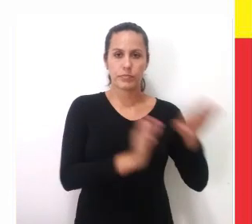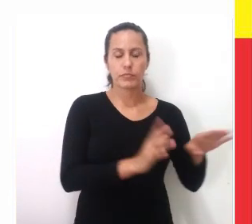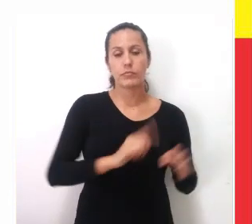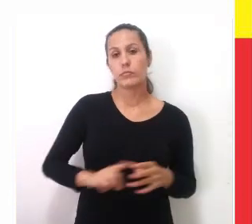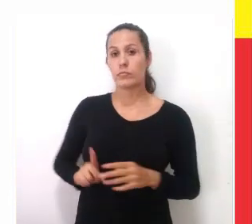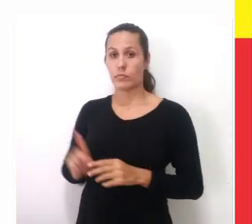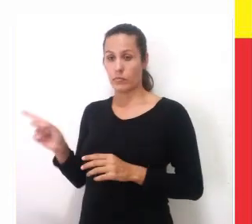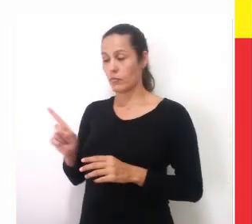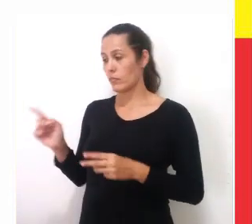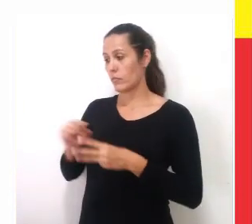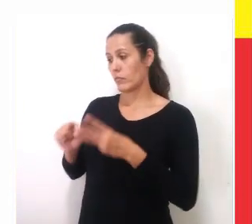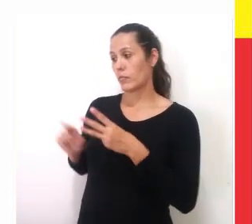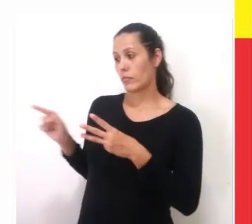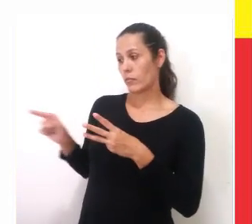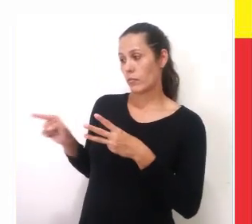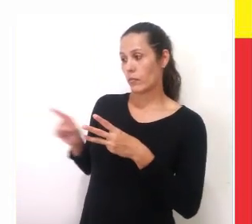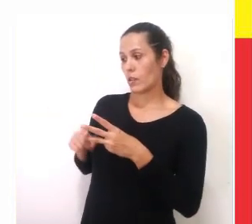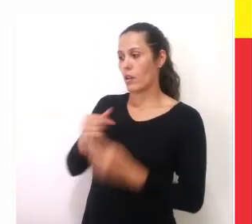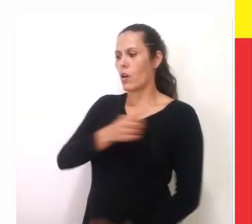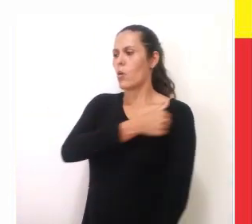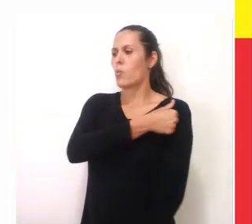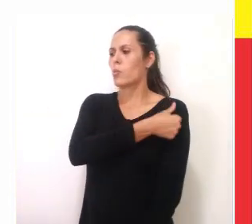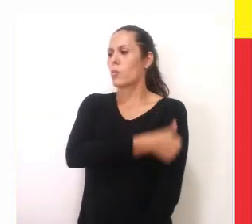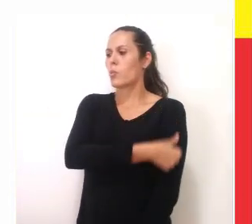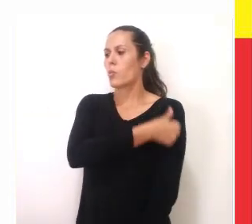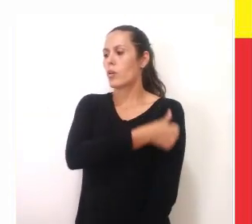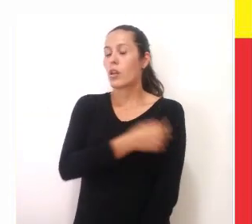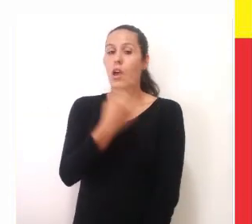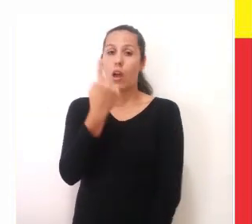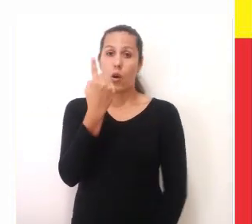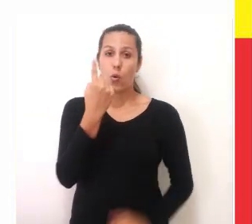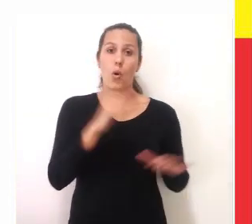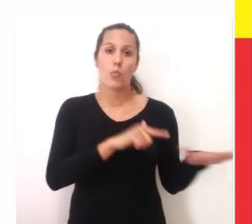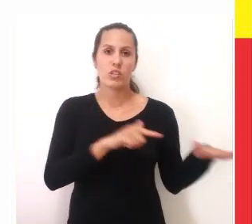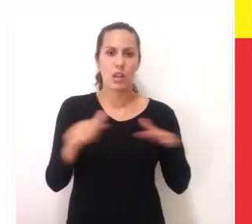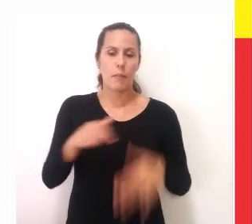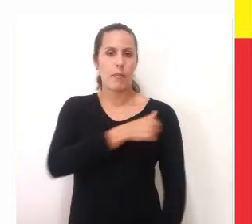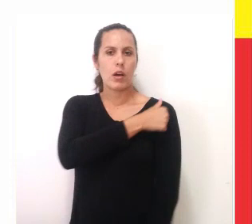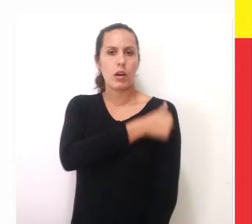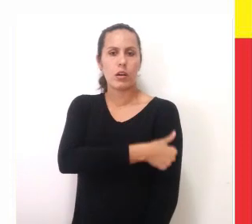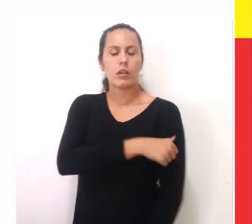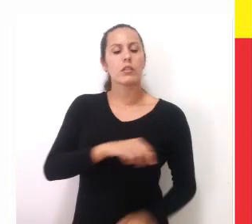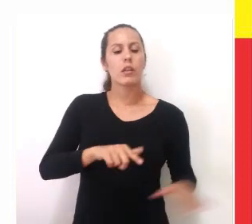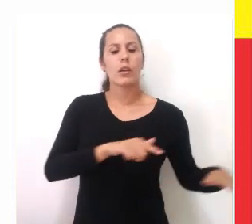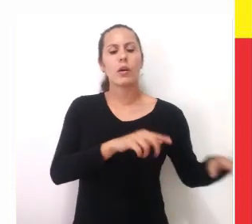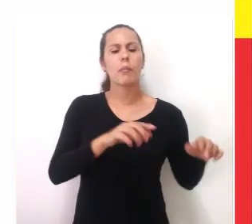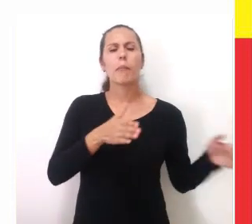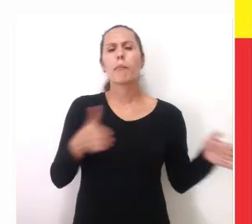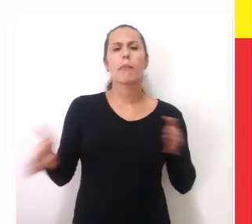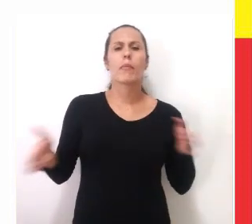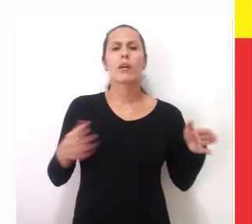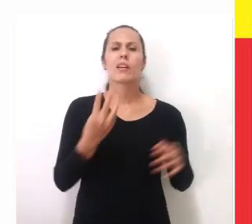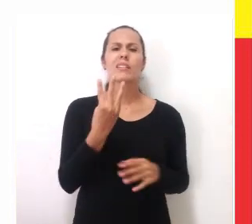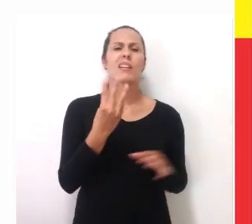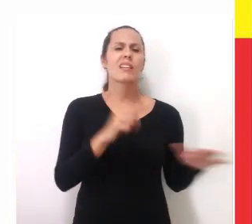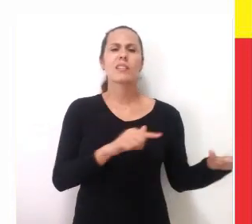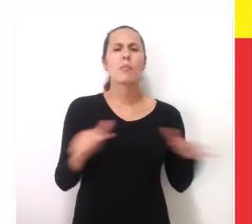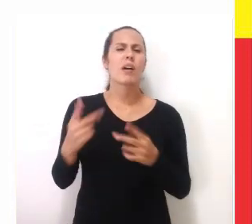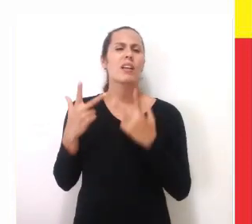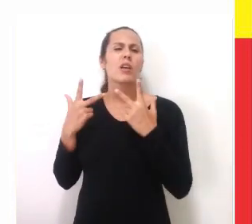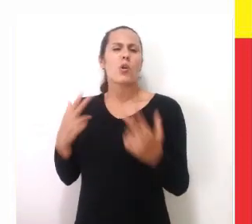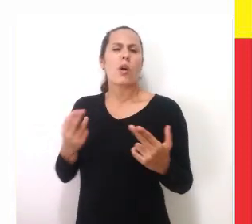imagem, ele tem uma utilização, tá certo? É 1 por semana durante